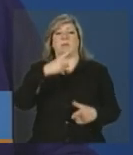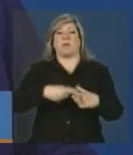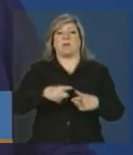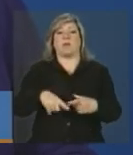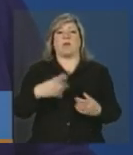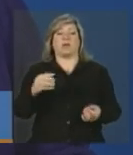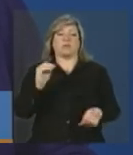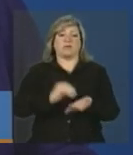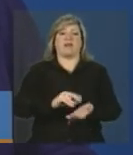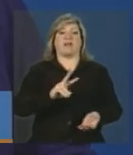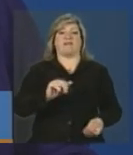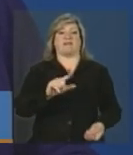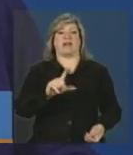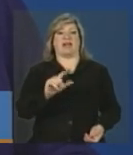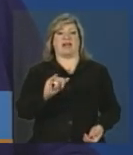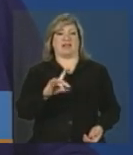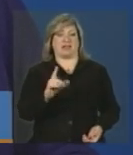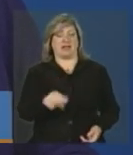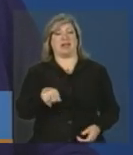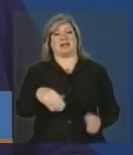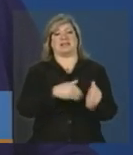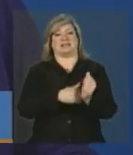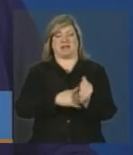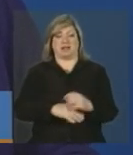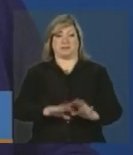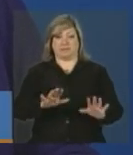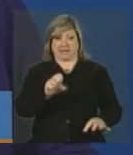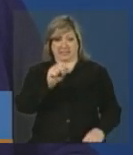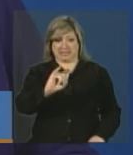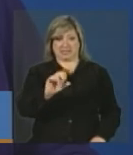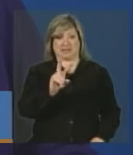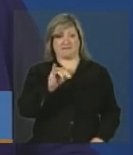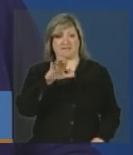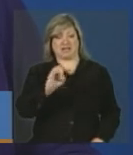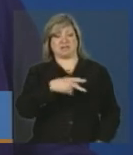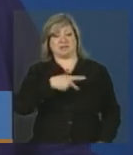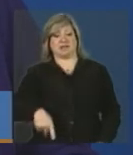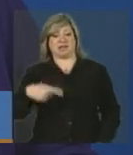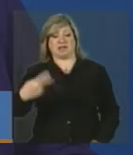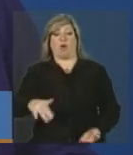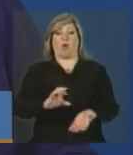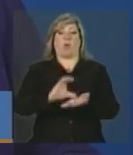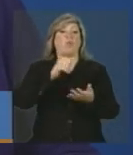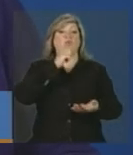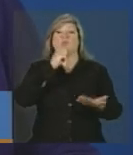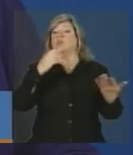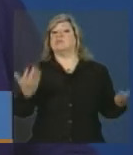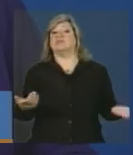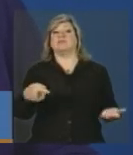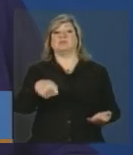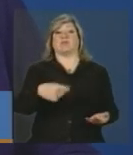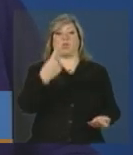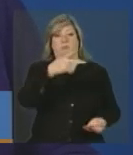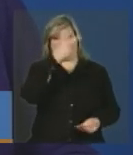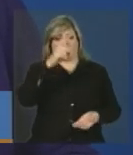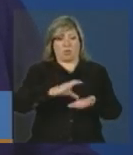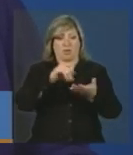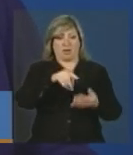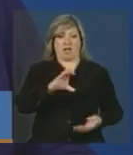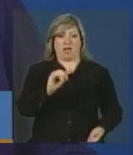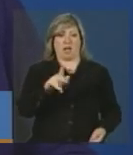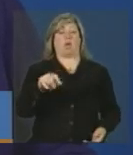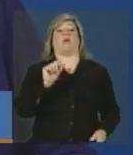conselho. Se o vice-presidente do conselho, se não tiver lá um conselheiro com este cargo